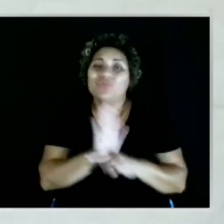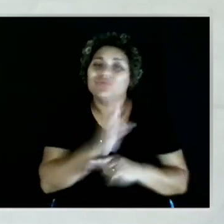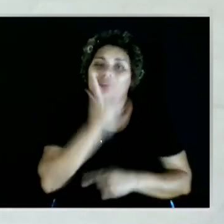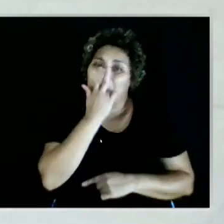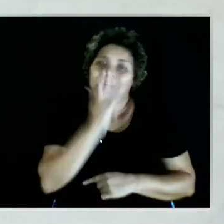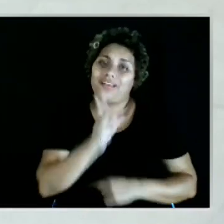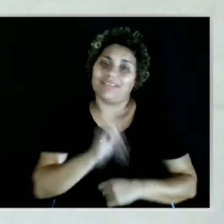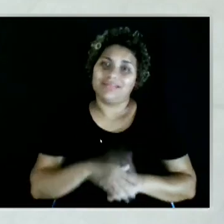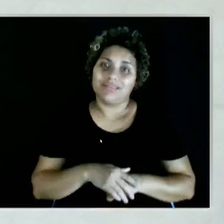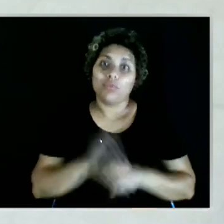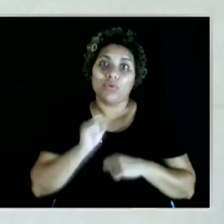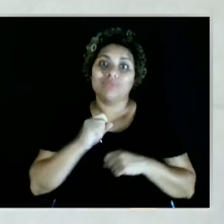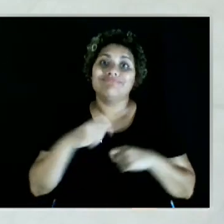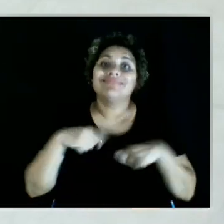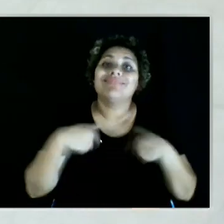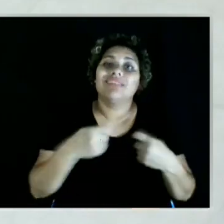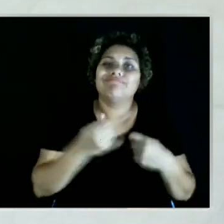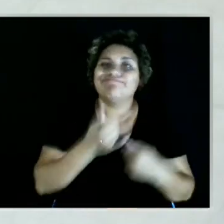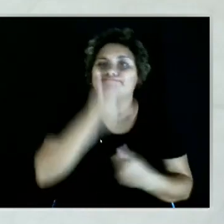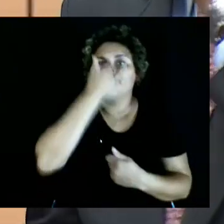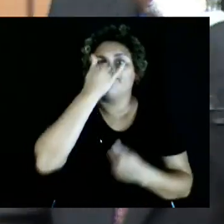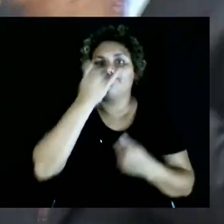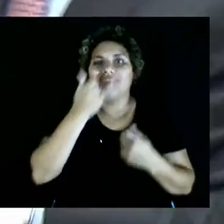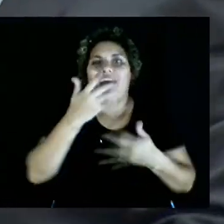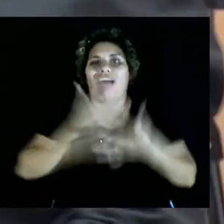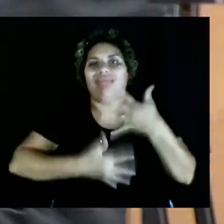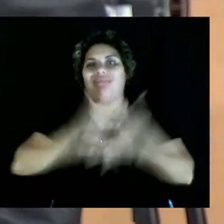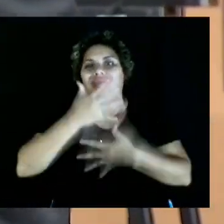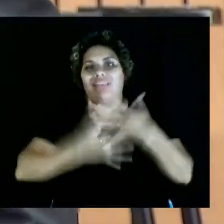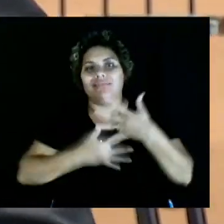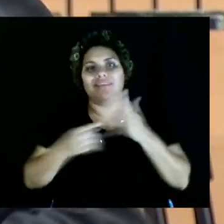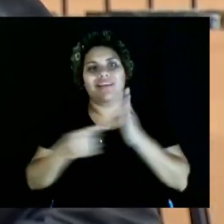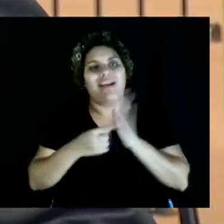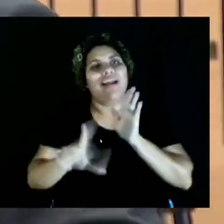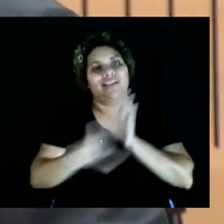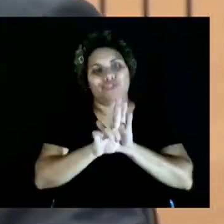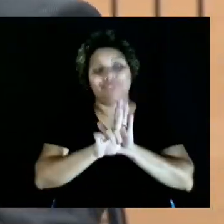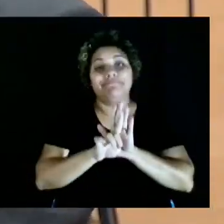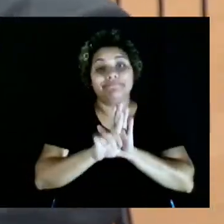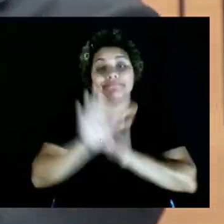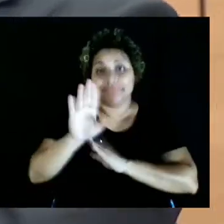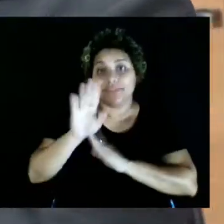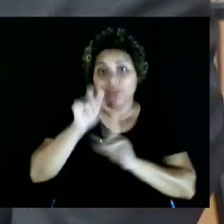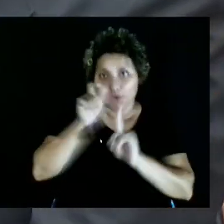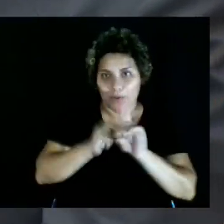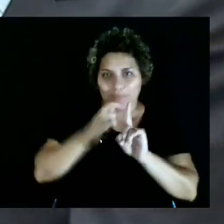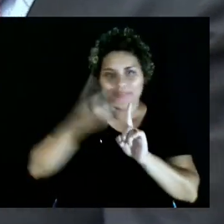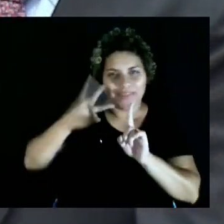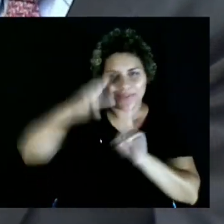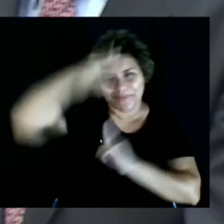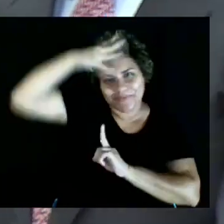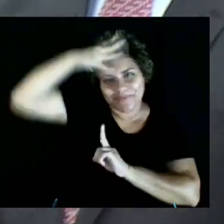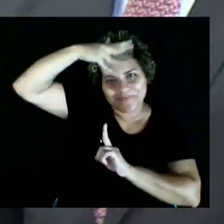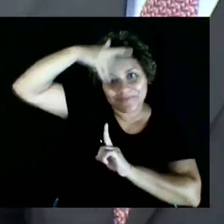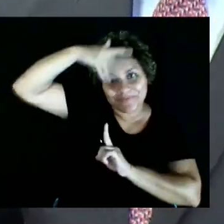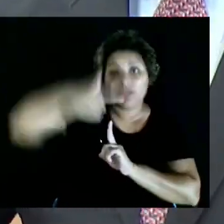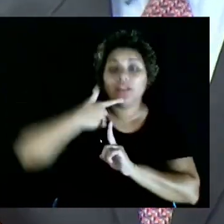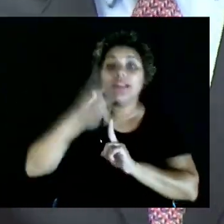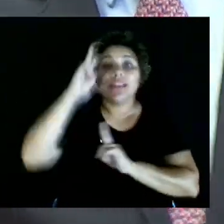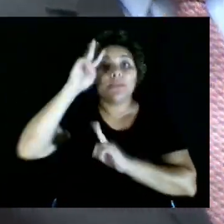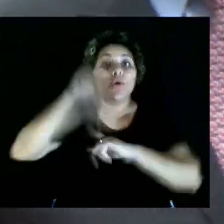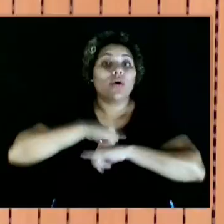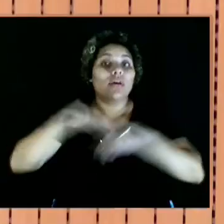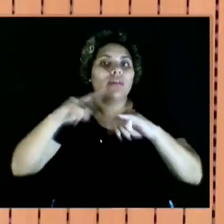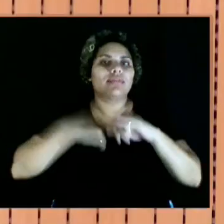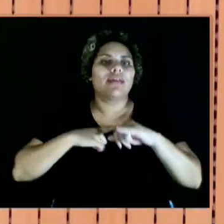prejudicar mais do que ajudar com uma legislação dessa. O vereador Rodrigo da Farmadic lembrou que existe um programa semelhante do